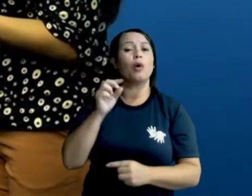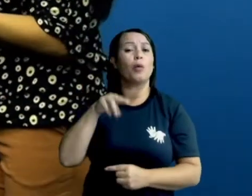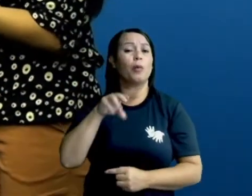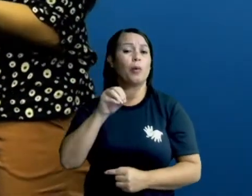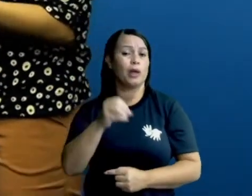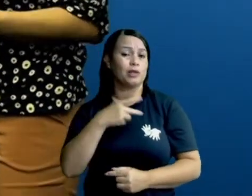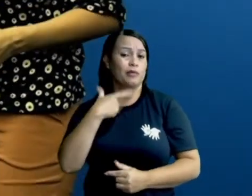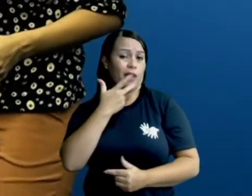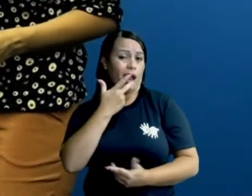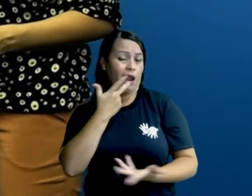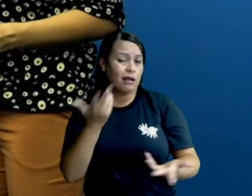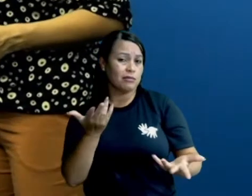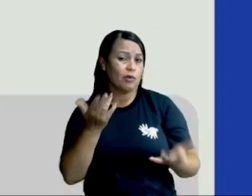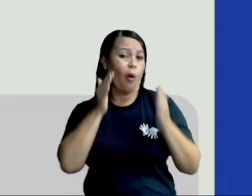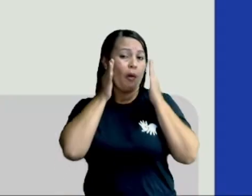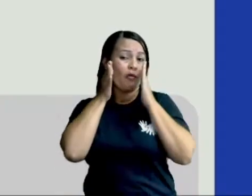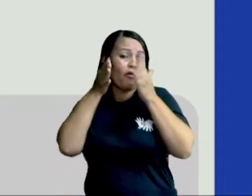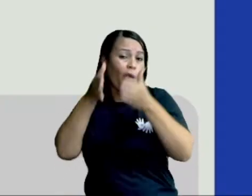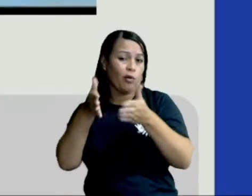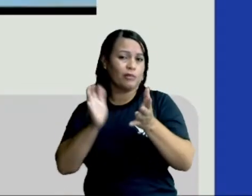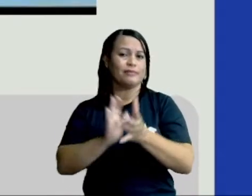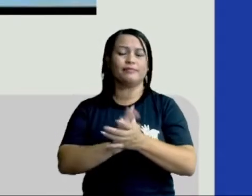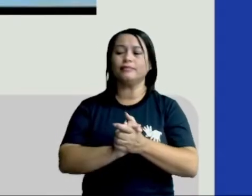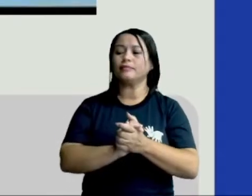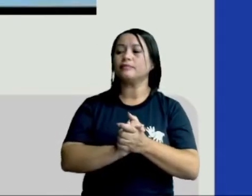estamos falando, não é? Então,